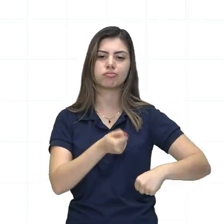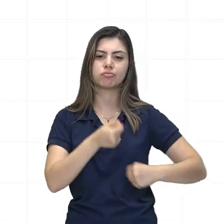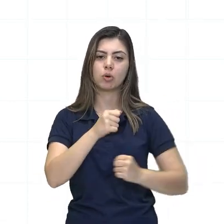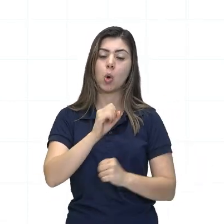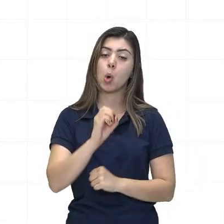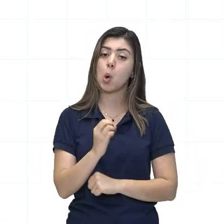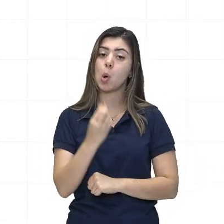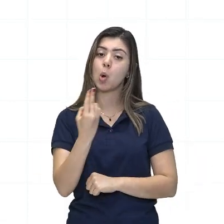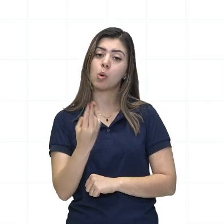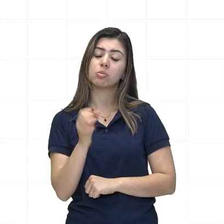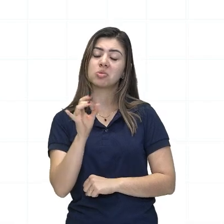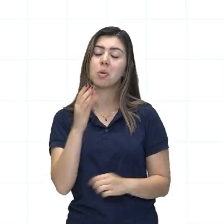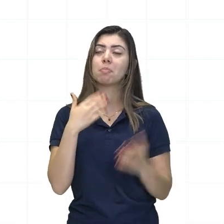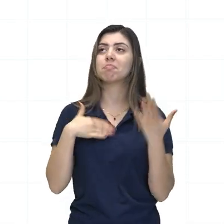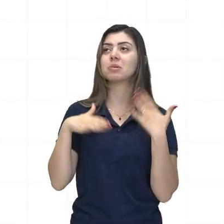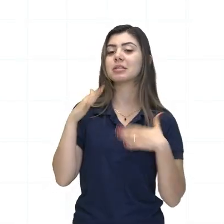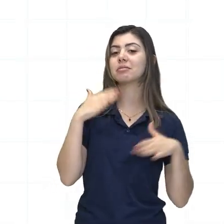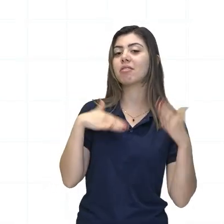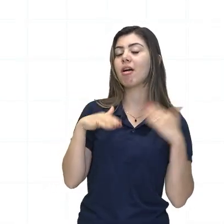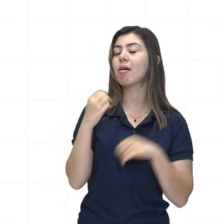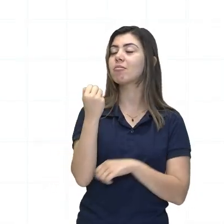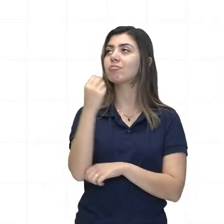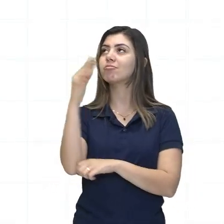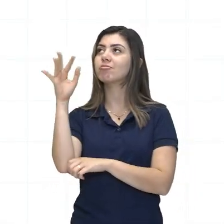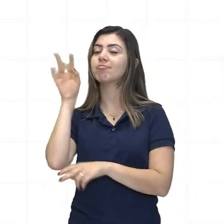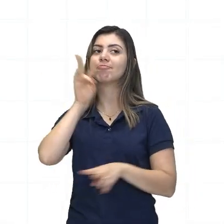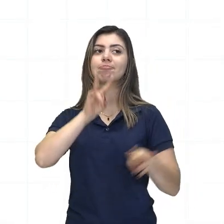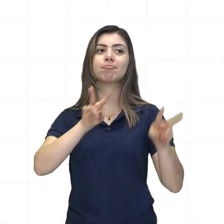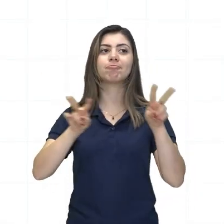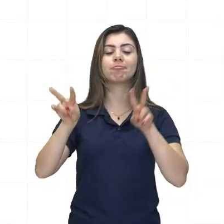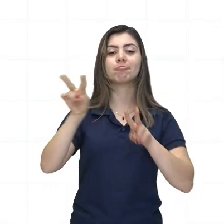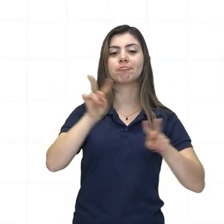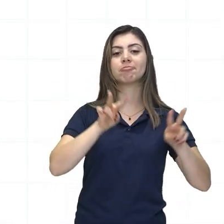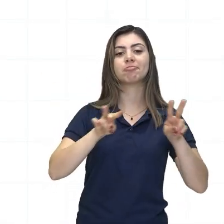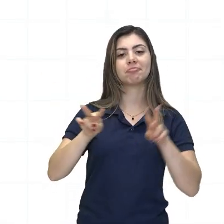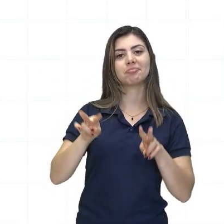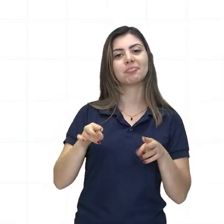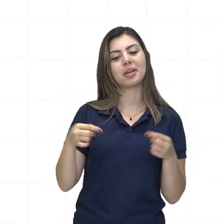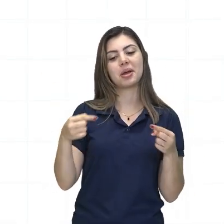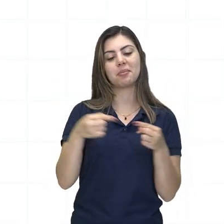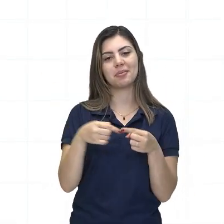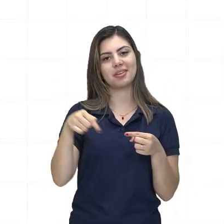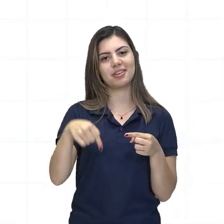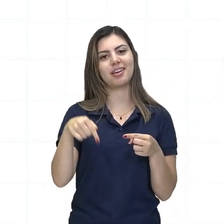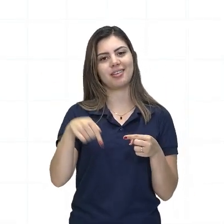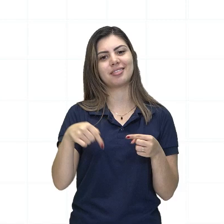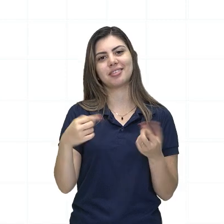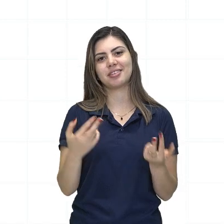né, simplesmente lazer, né? O que acontece aqui na nossa região, gente,